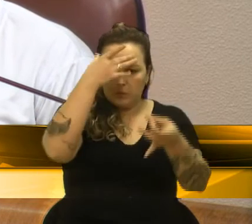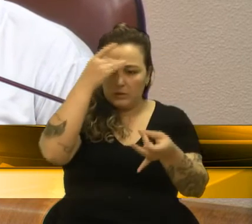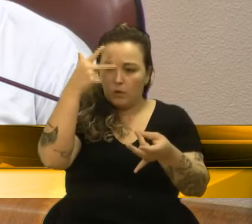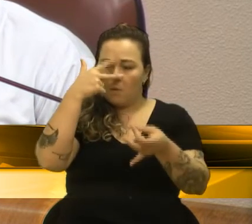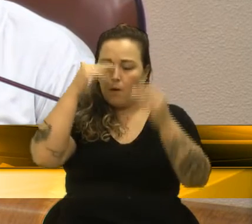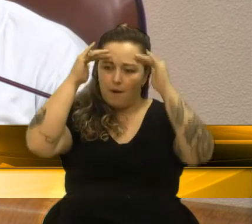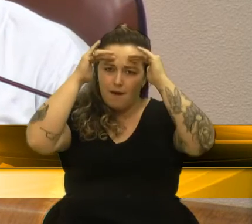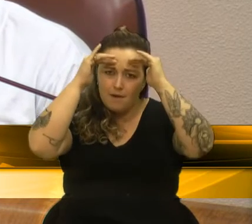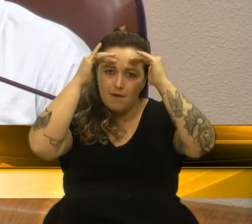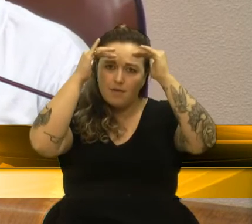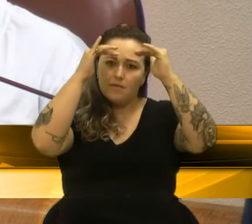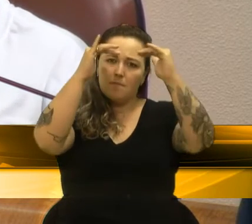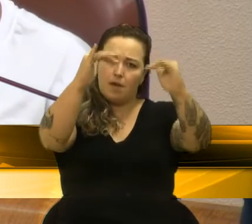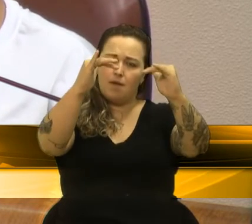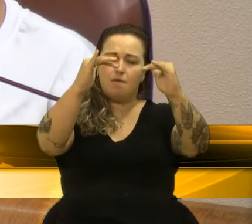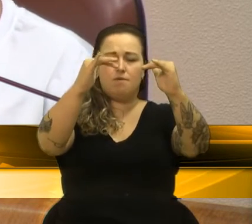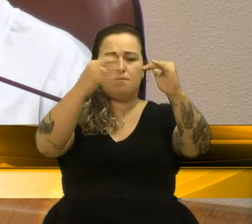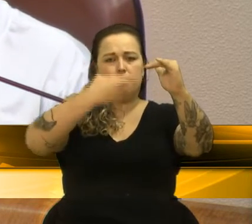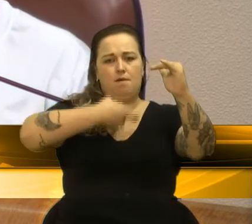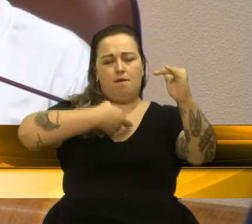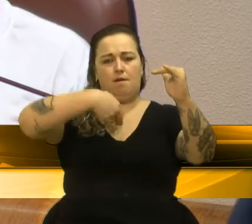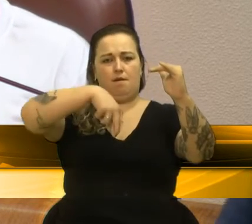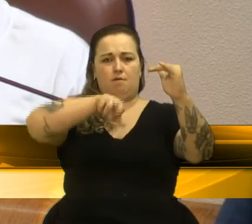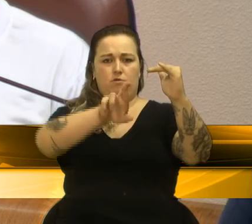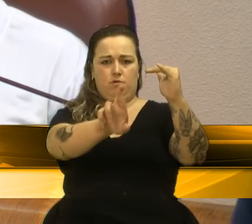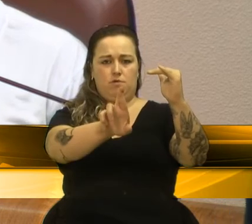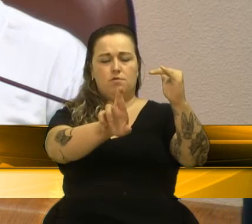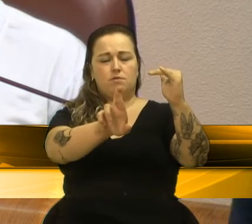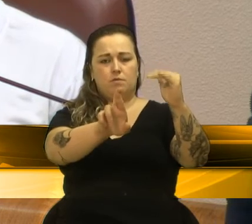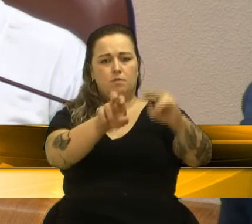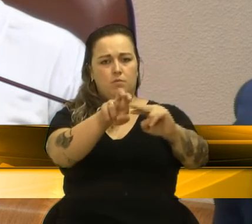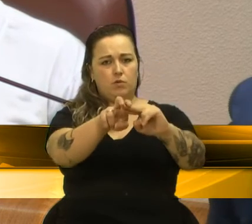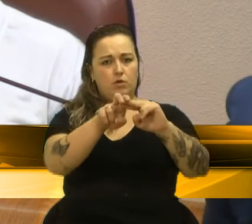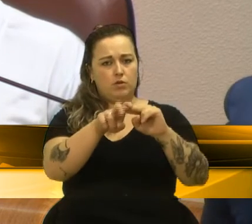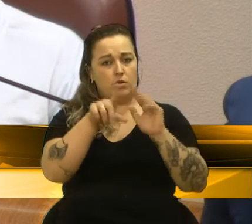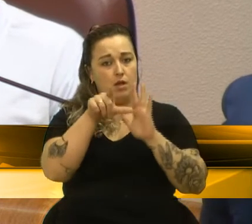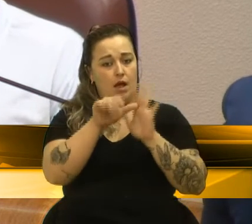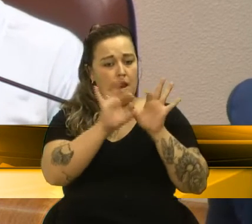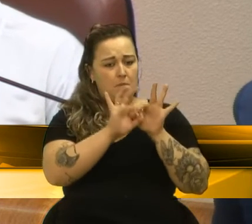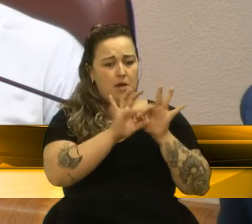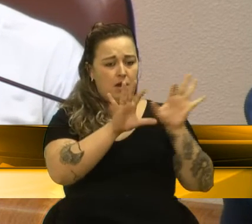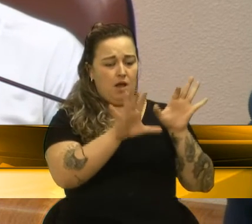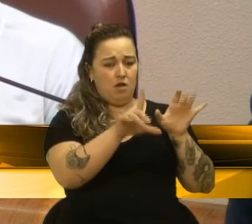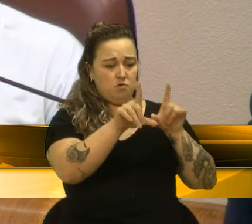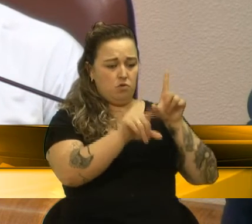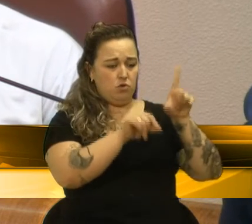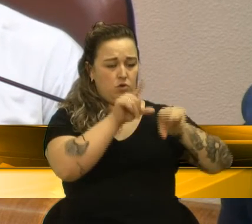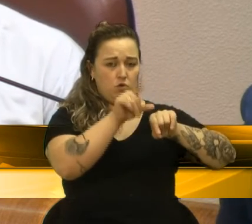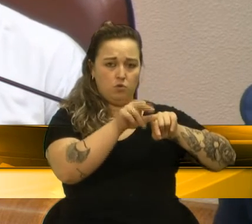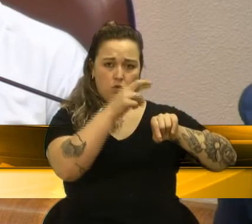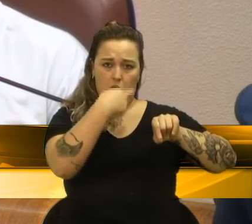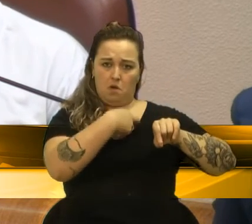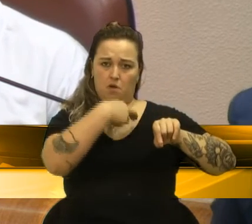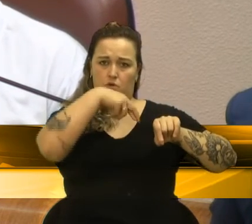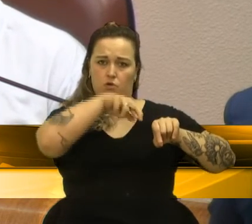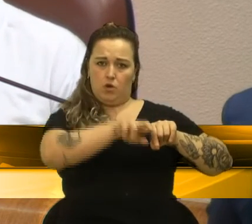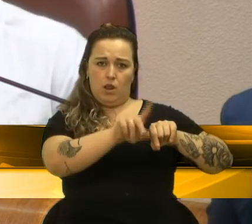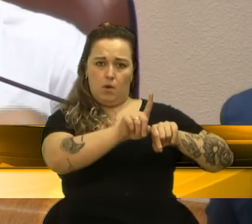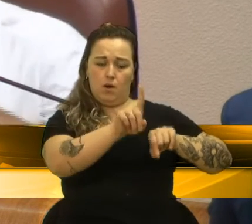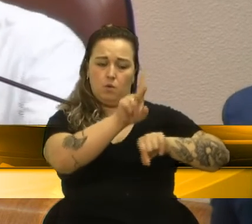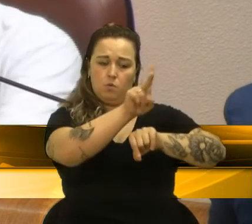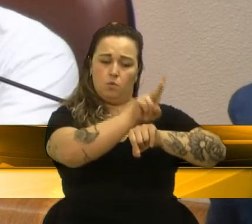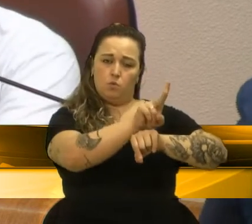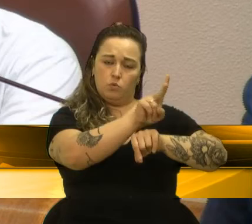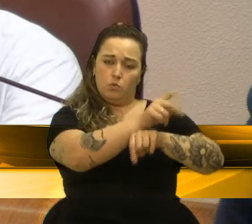a intolerância e o fanatismo. A liberdade de religião não está restrita à proteção aos cultos e